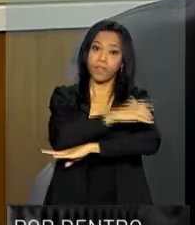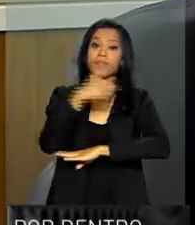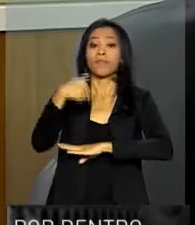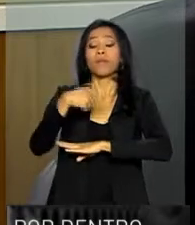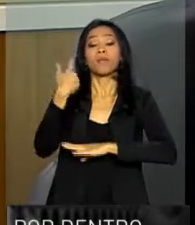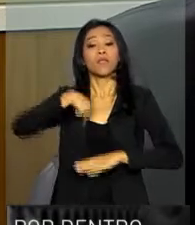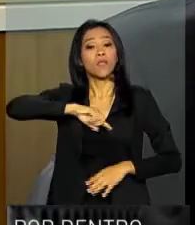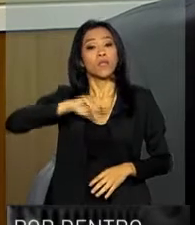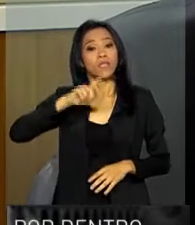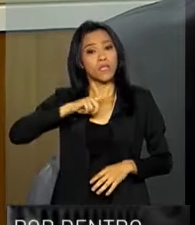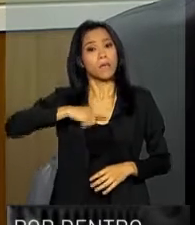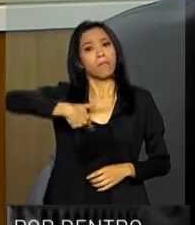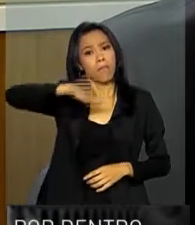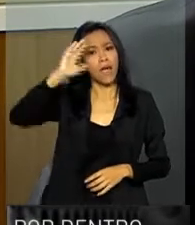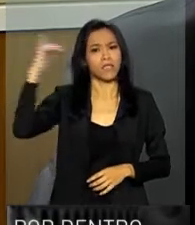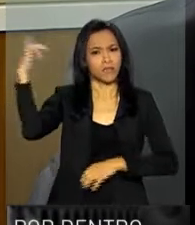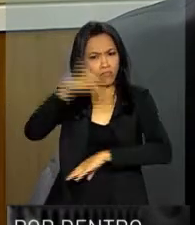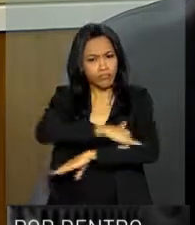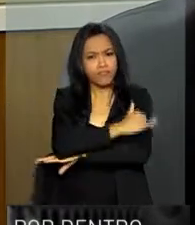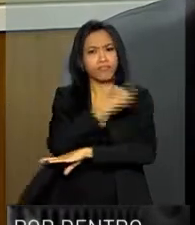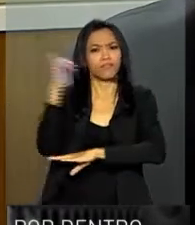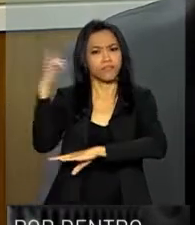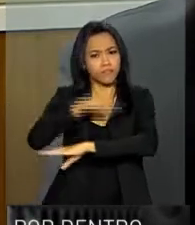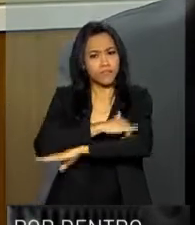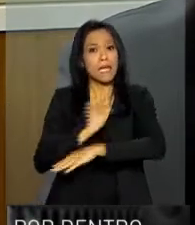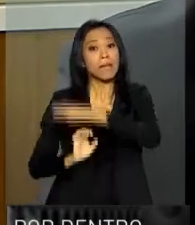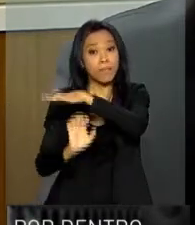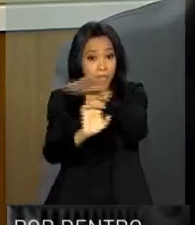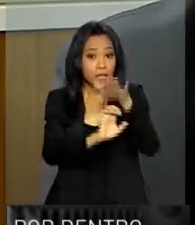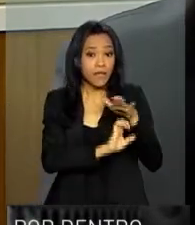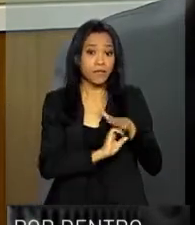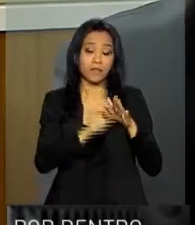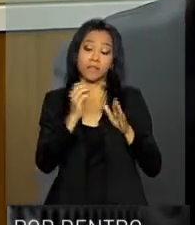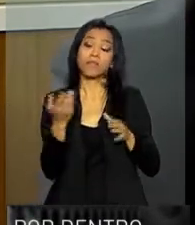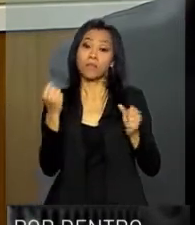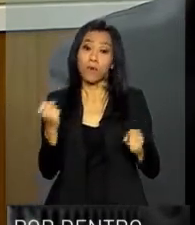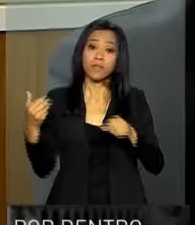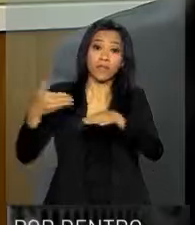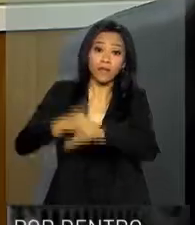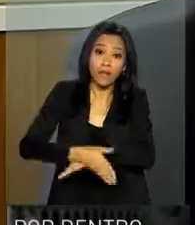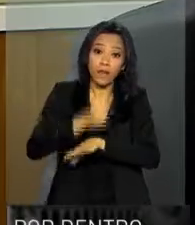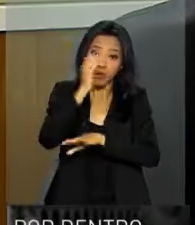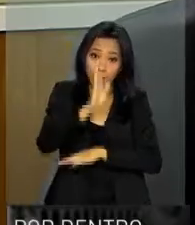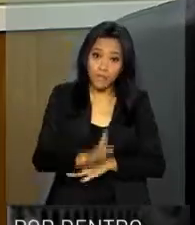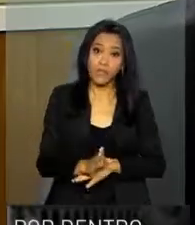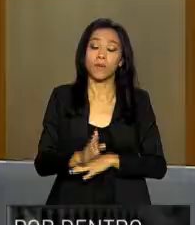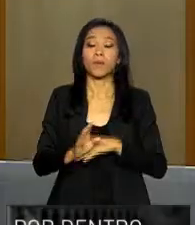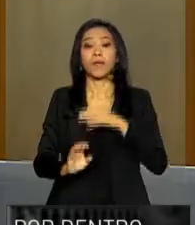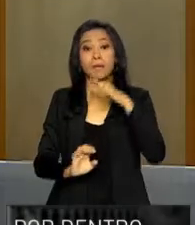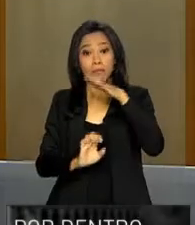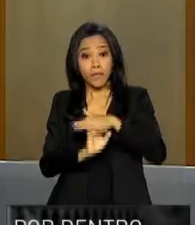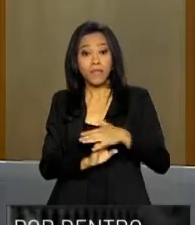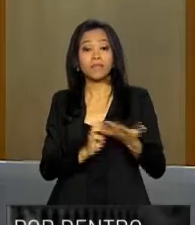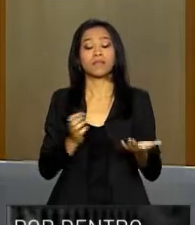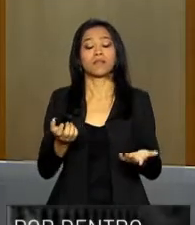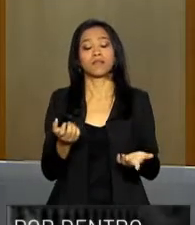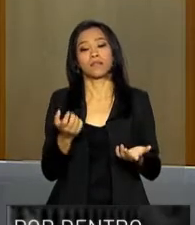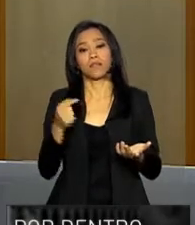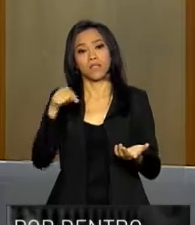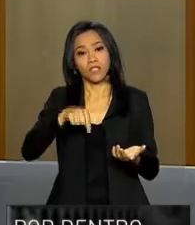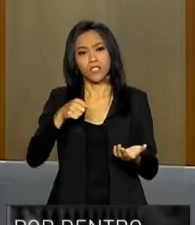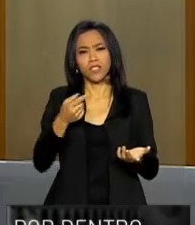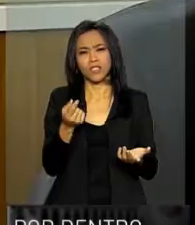nós temos mais o uso no brasil mais competição e possam entrar no brasil as chamadas empresas de custo baixo as low cost